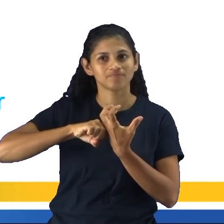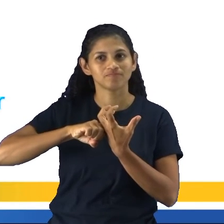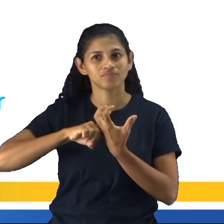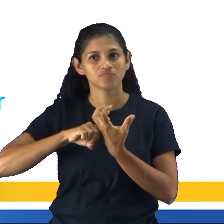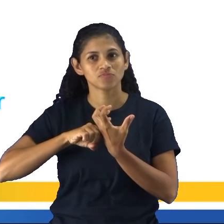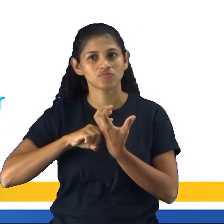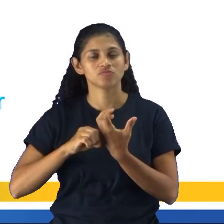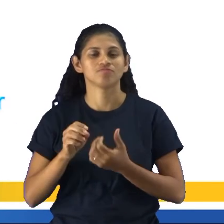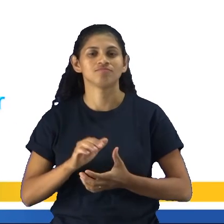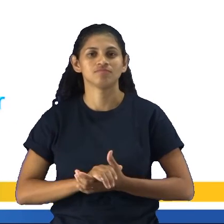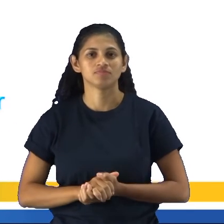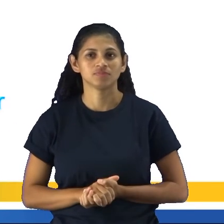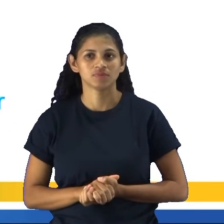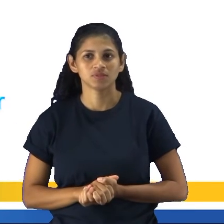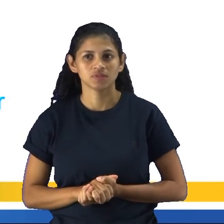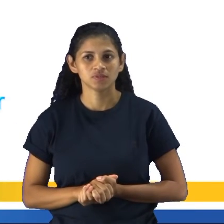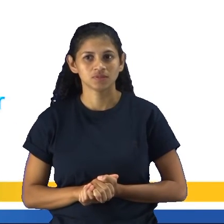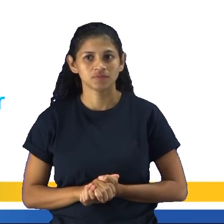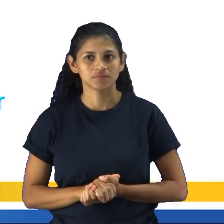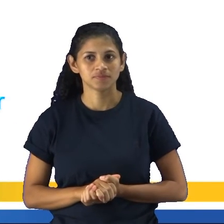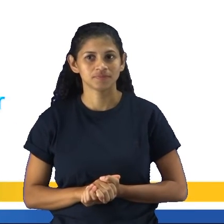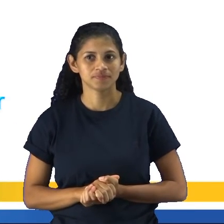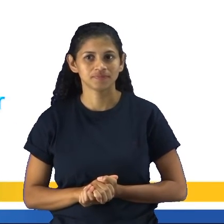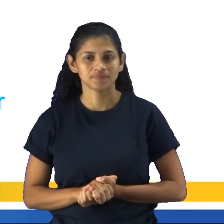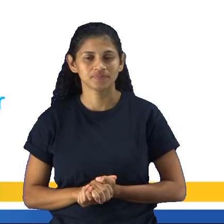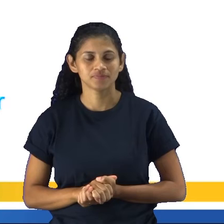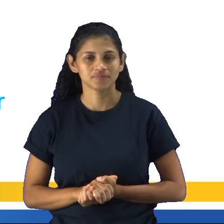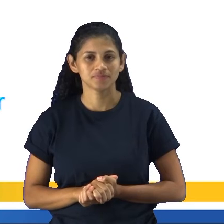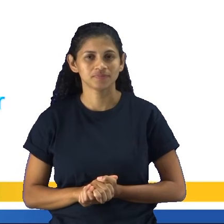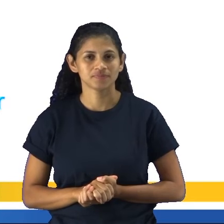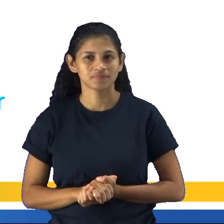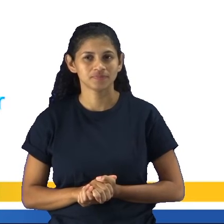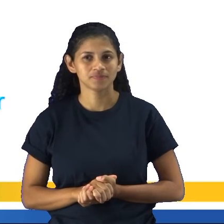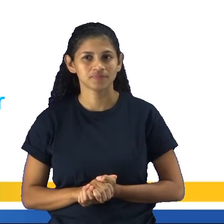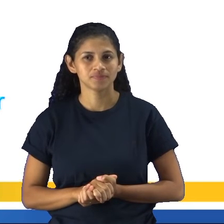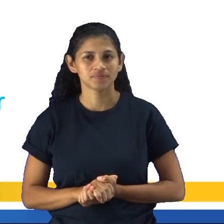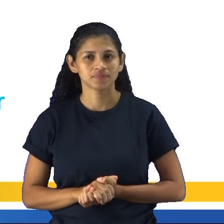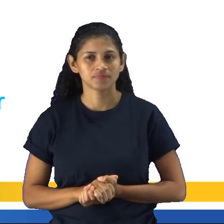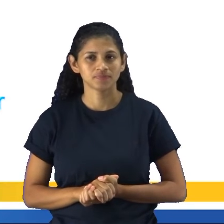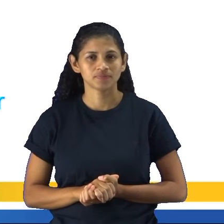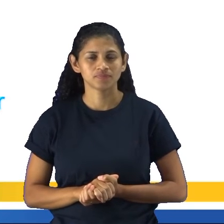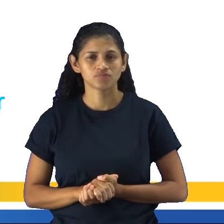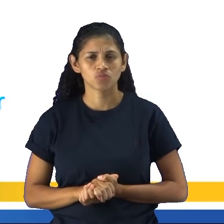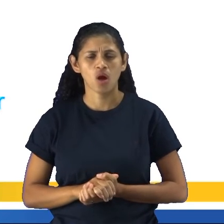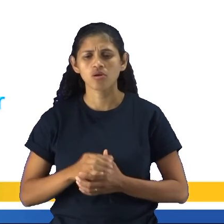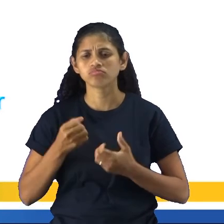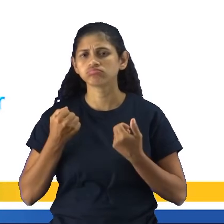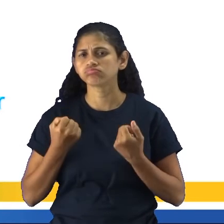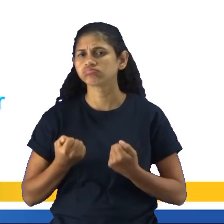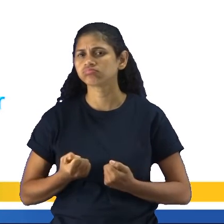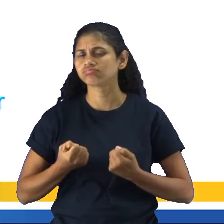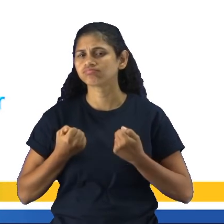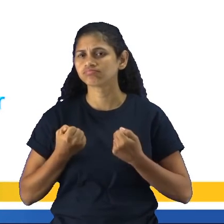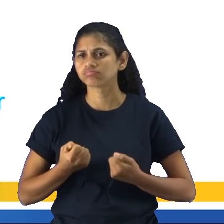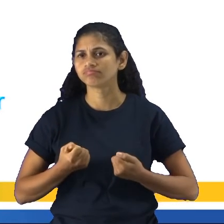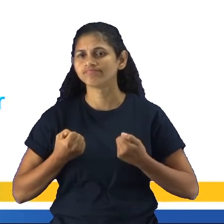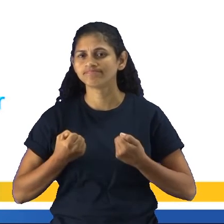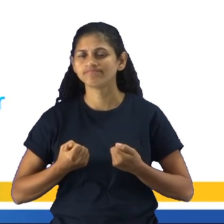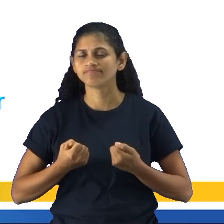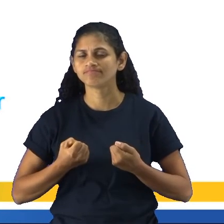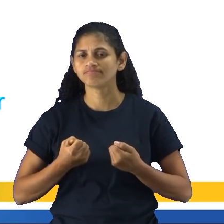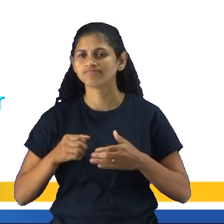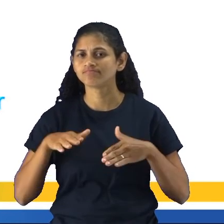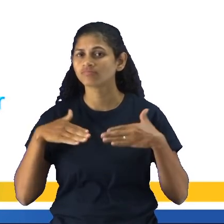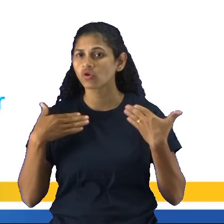materiais magnéticos. Já estava dando a dica aí com esse nome magnético, né? E densidade. Temos duas